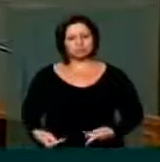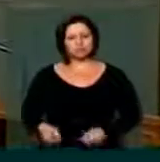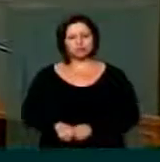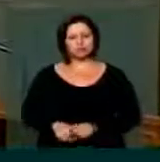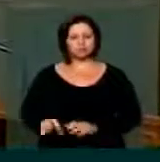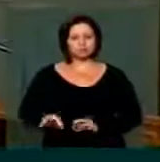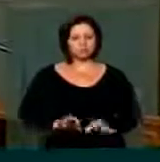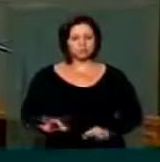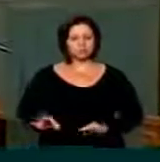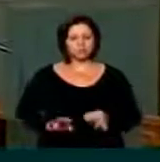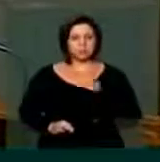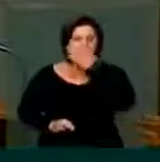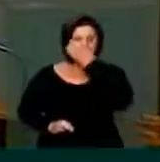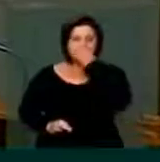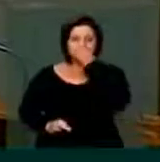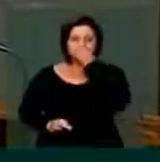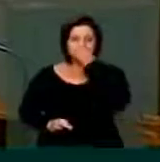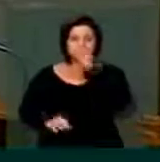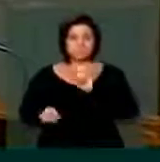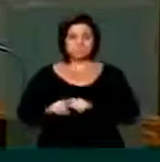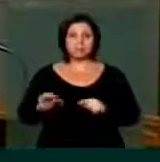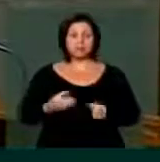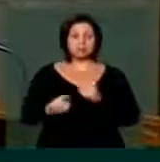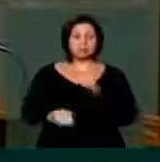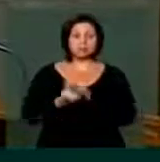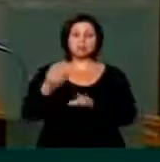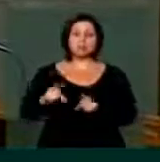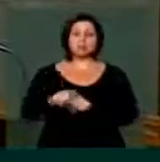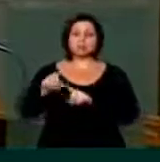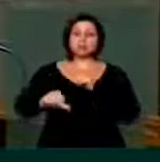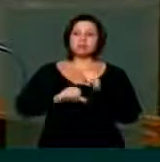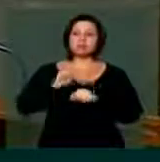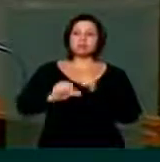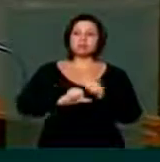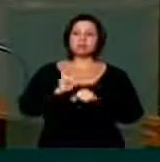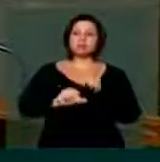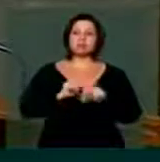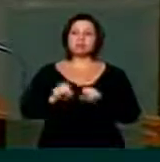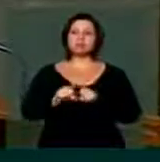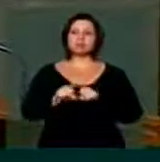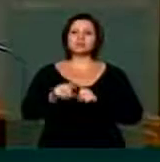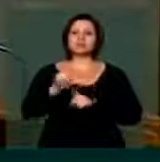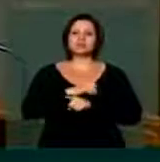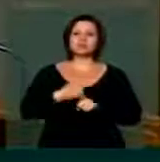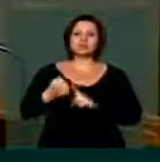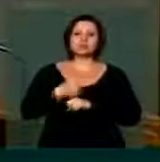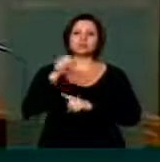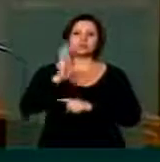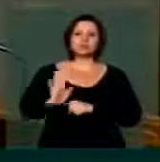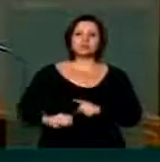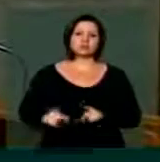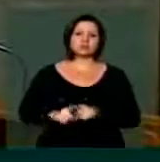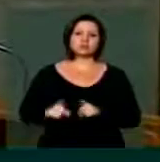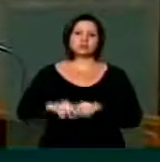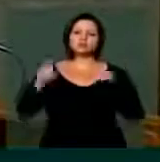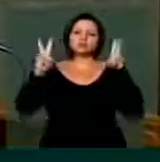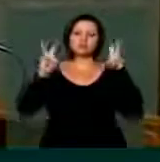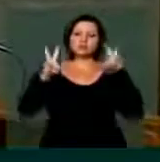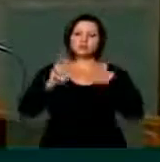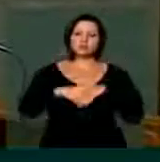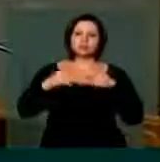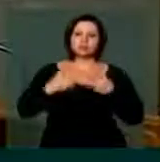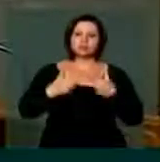e pelos direitos humanos e que tentamos criar uma referência na sociedade brasileira sobre esse